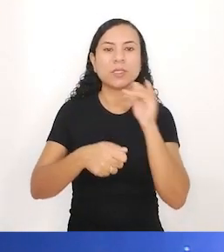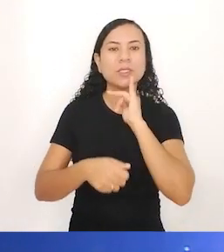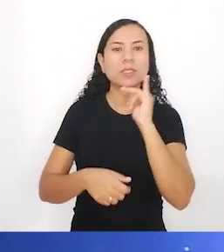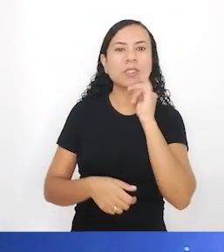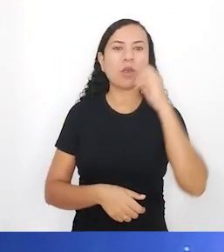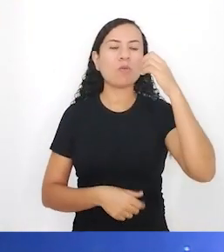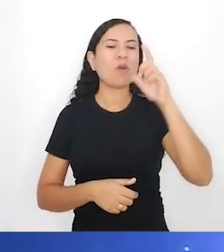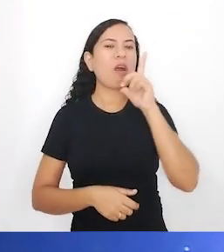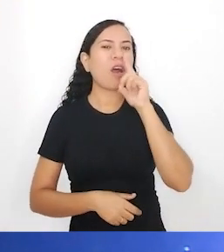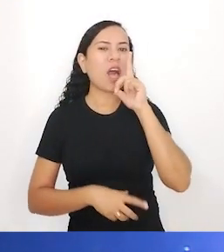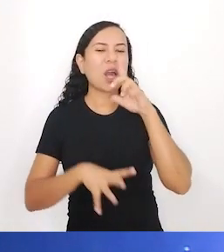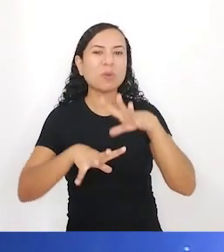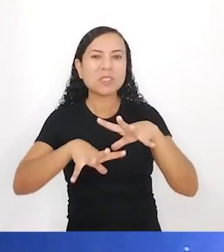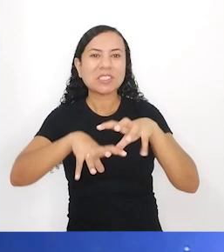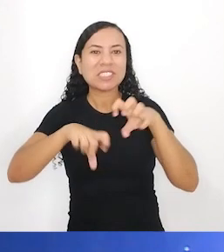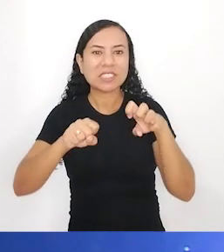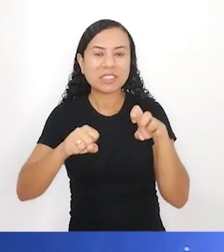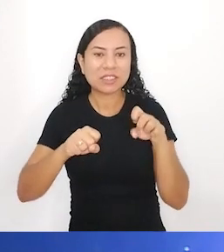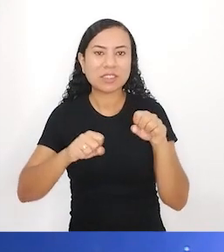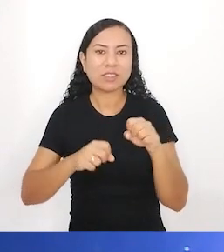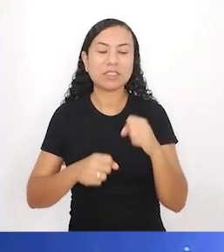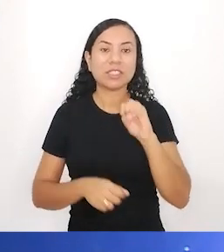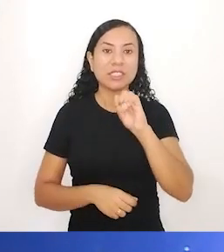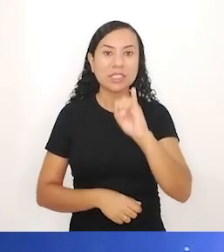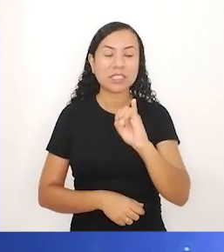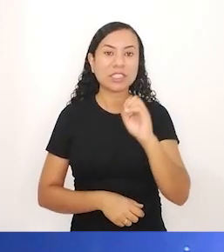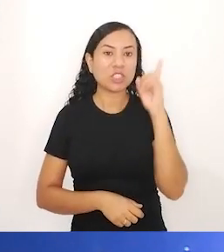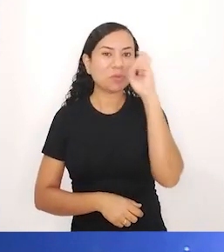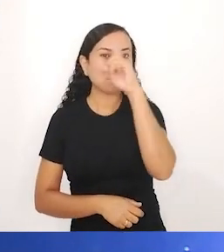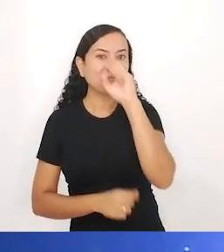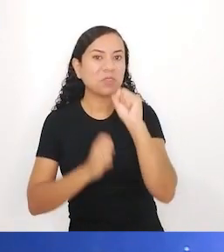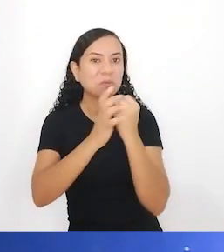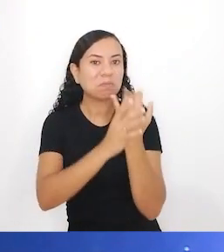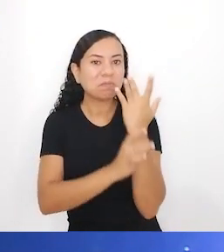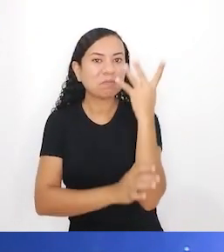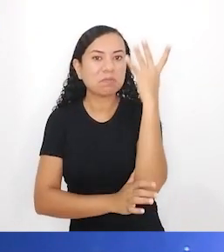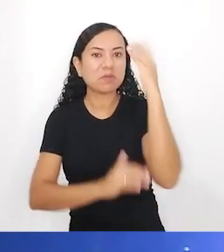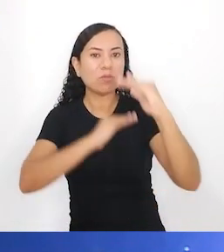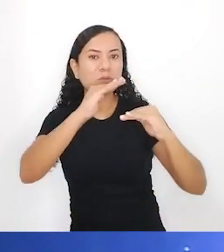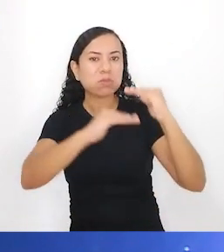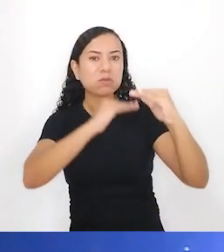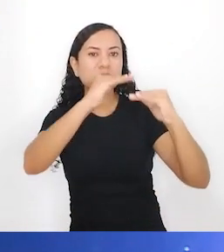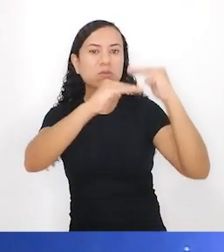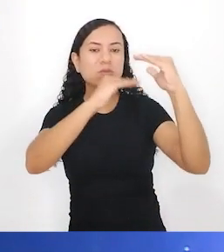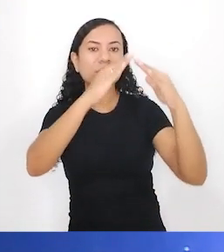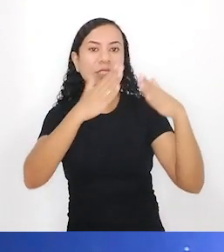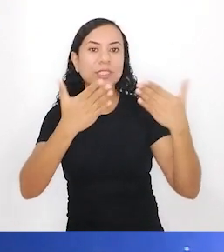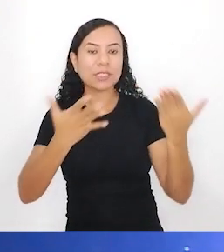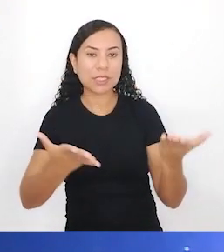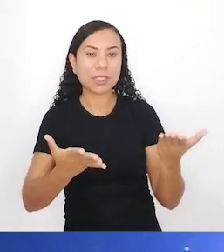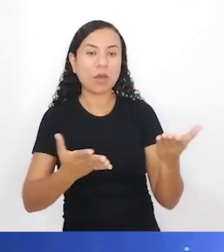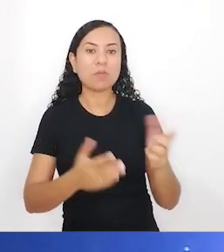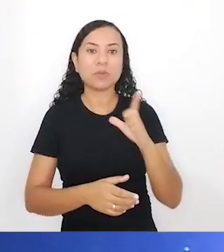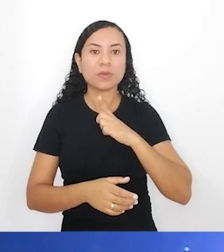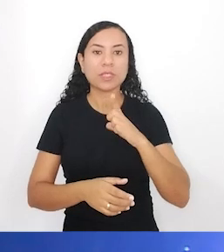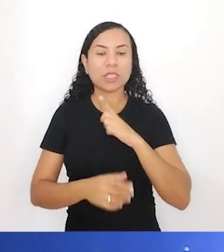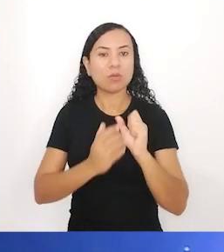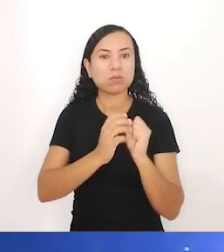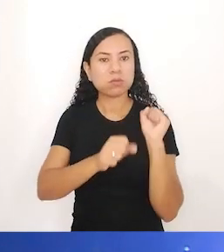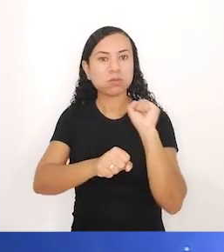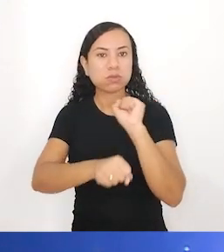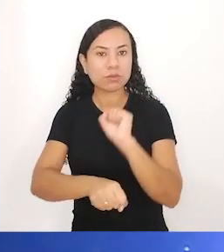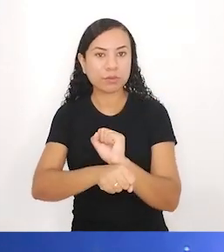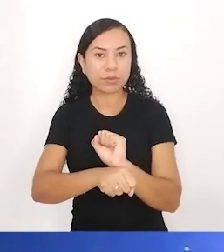de seca, quando situações não estão muito possíveis e prováveis para o seu desenvolvimento, essa planta atinge